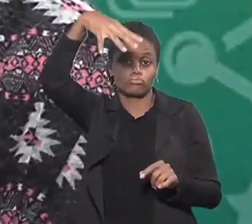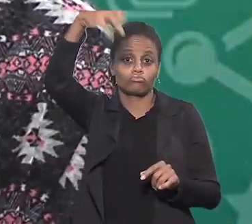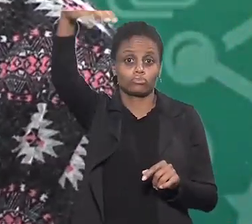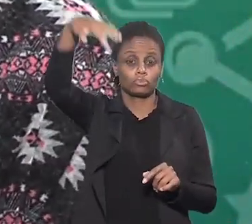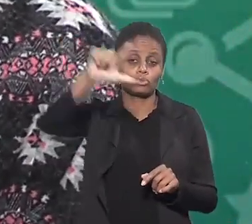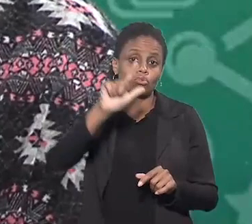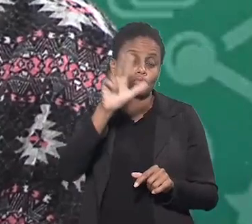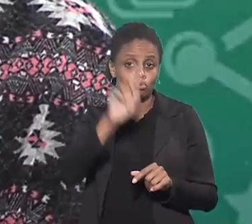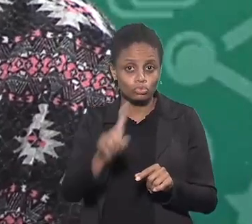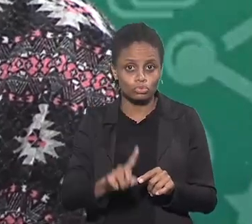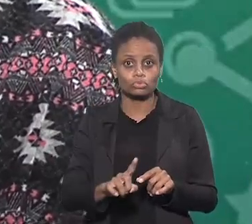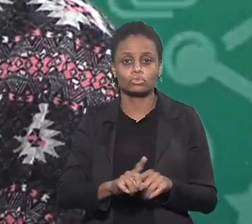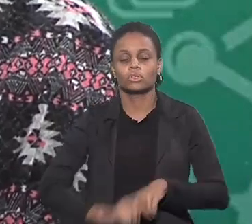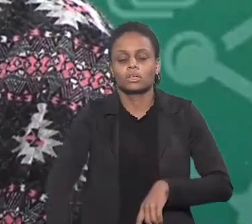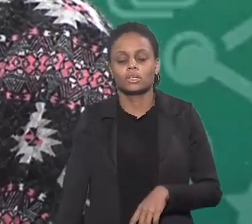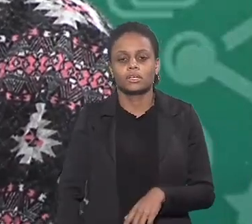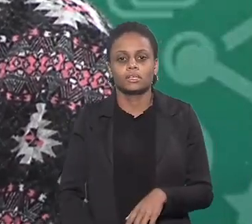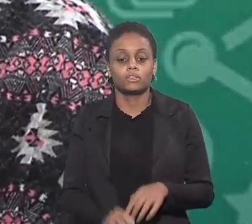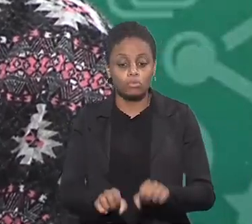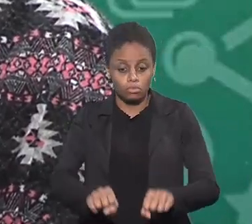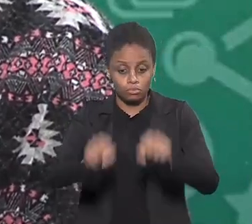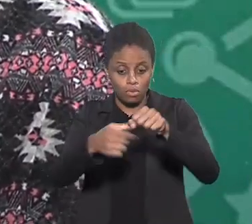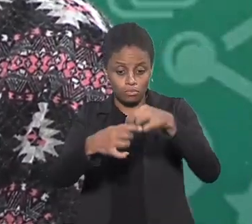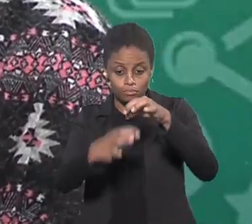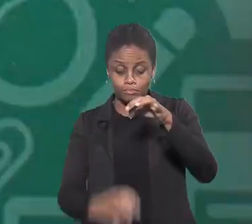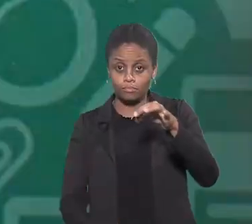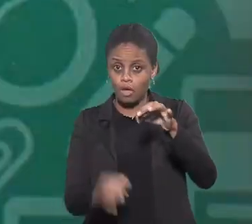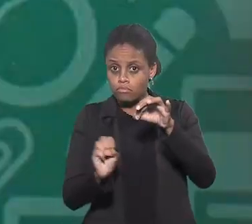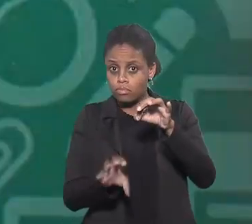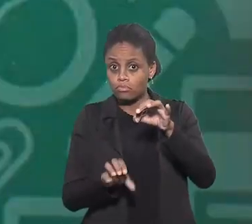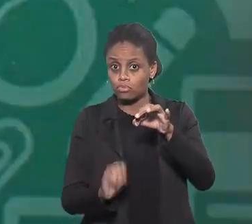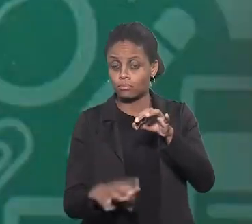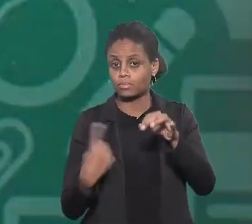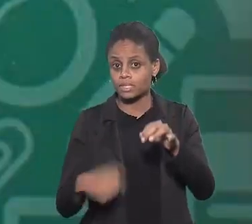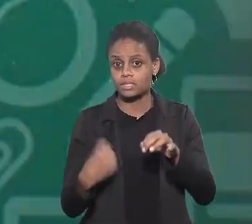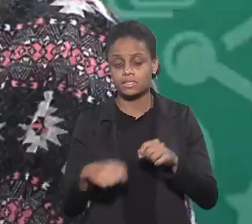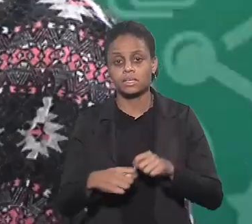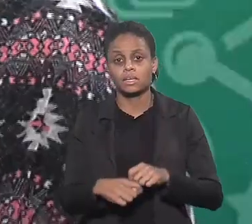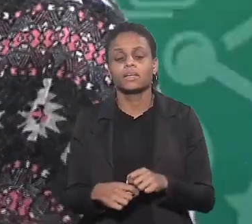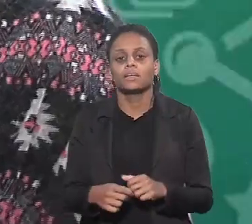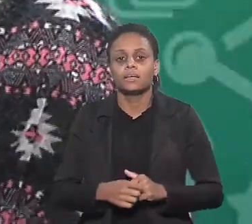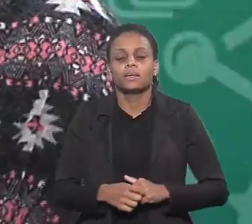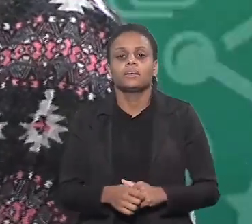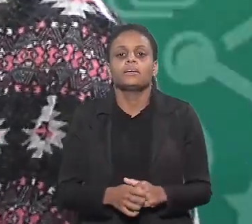que falta iluminação também no próprio patinete. No próprio patinete? Sim, porque ele tem uma